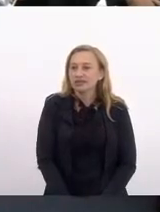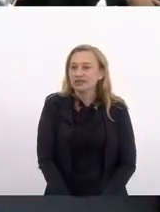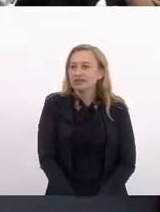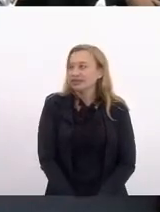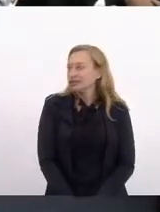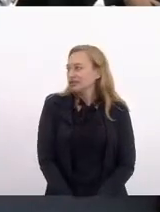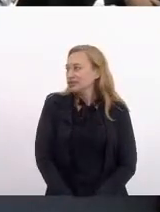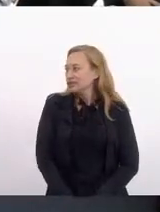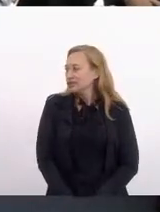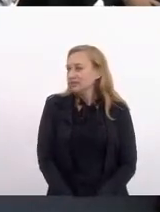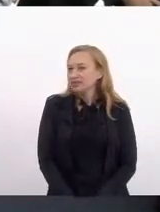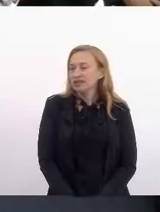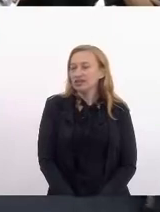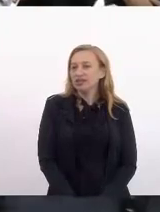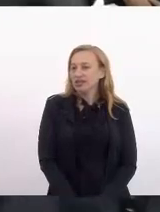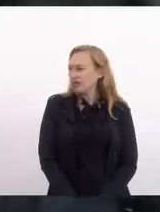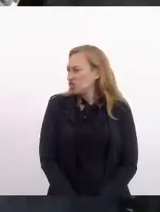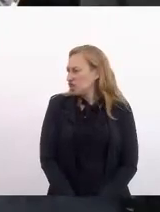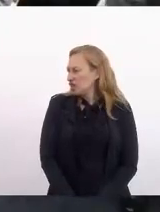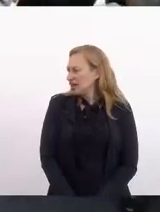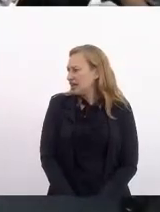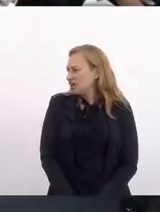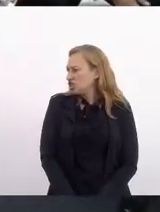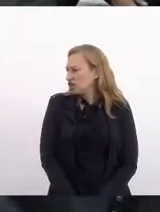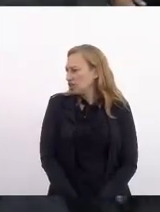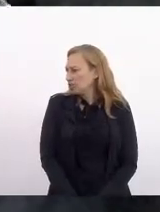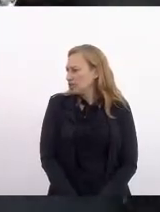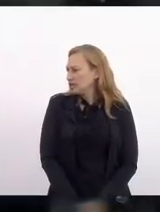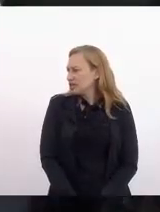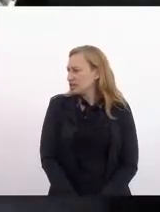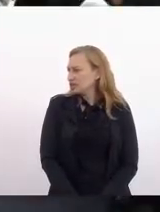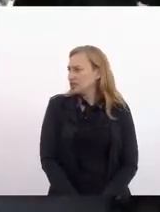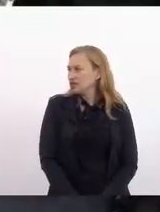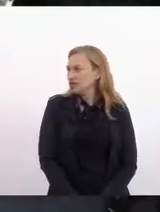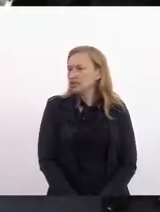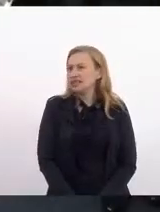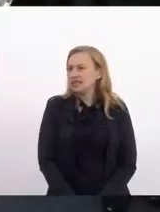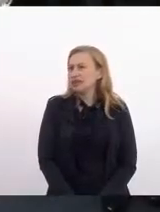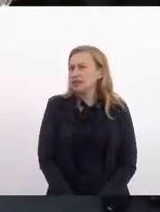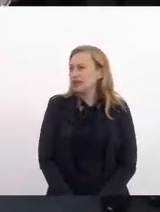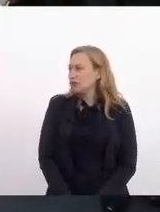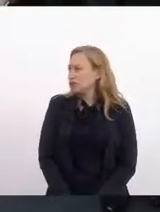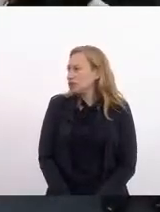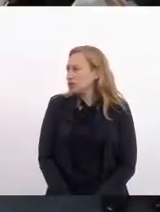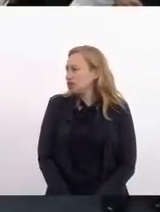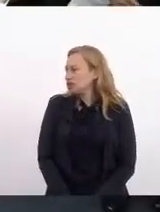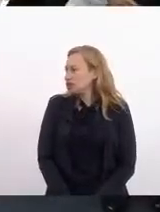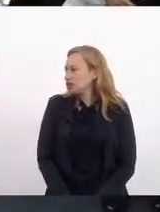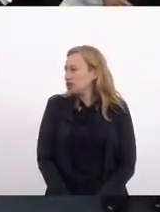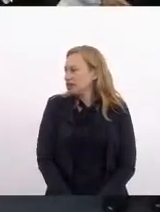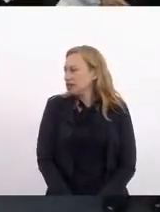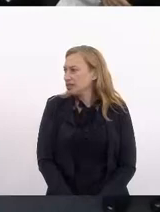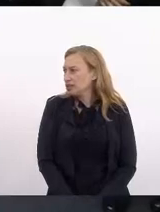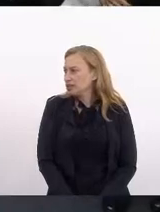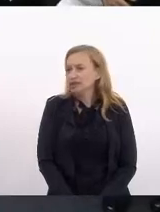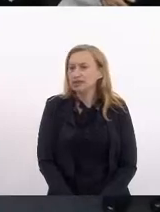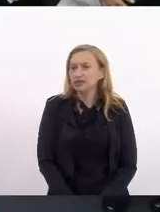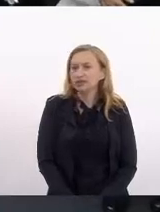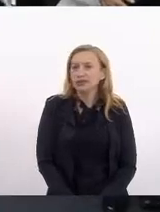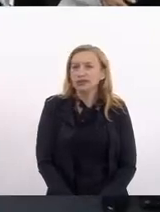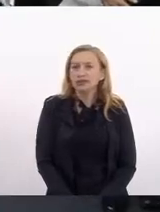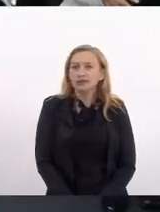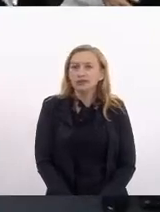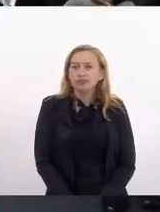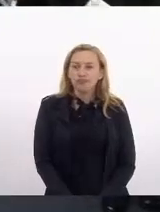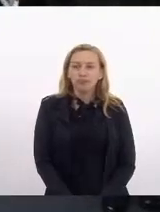e para cá vem para a esquerda aqui ó vem para cá para ter muita gente a direita aí vem para cá o